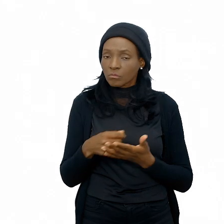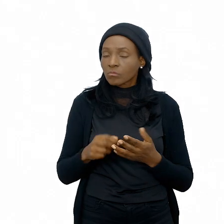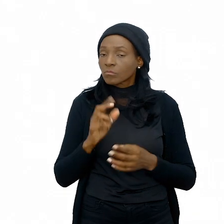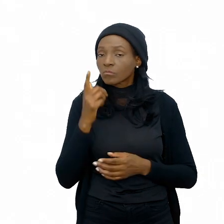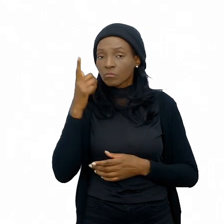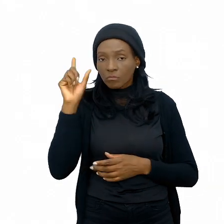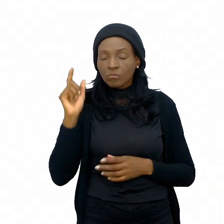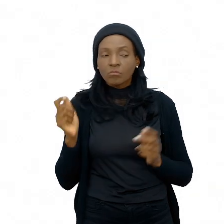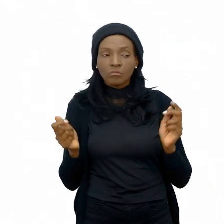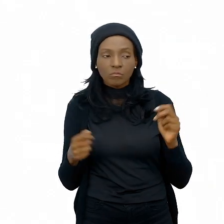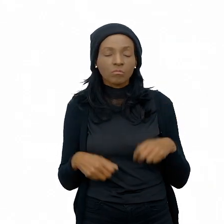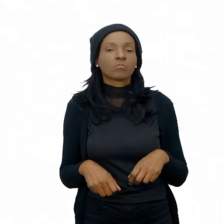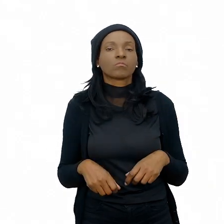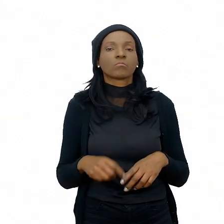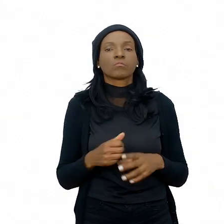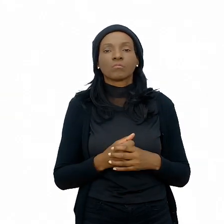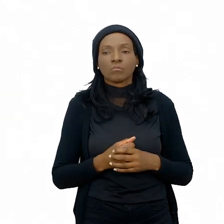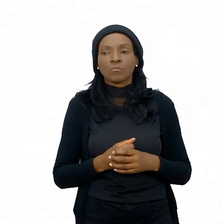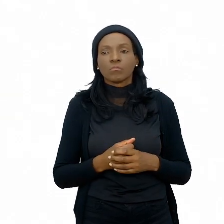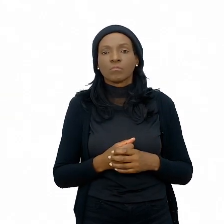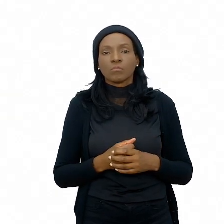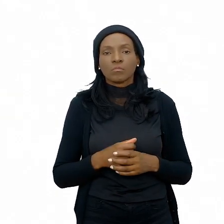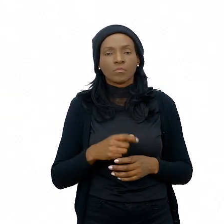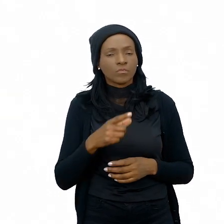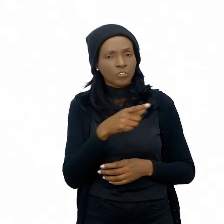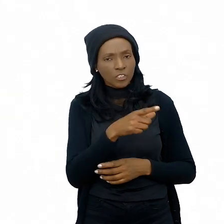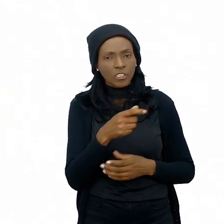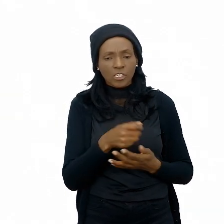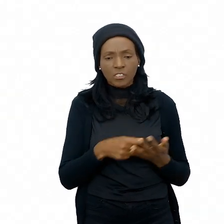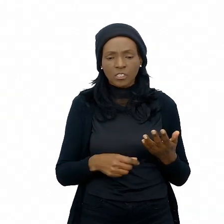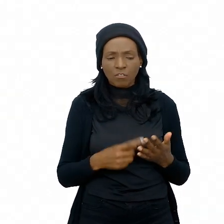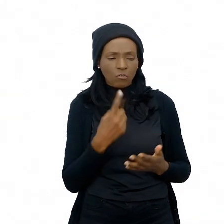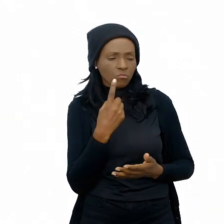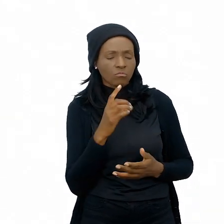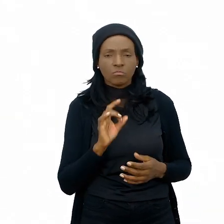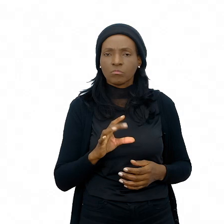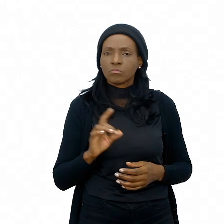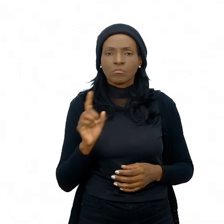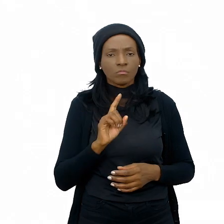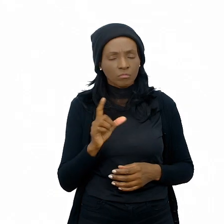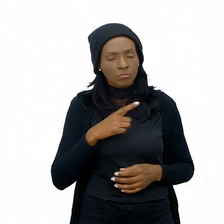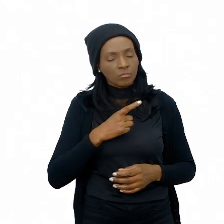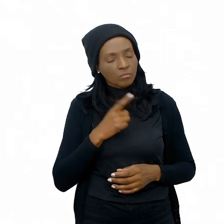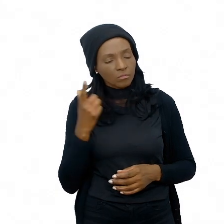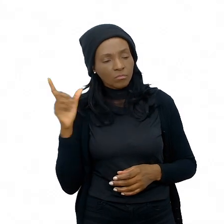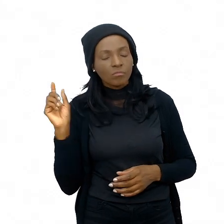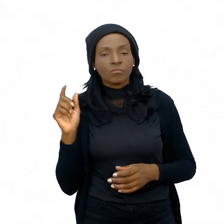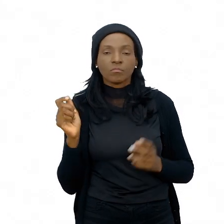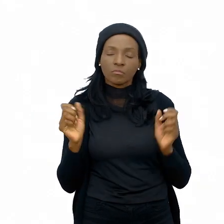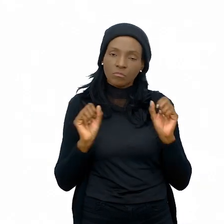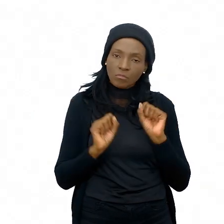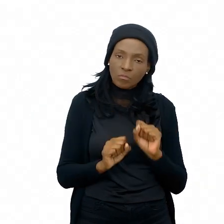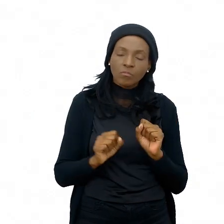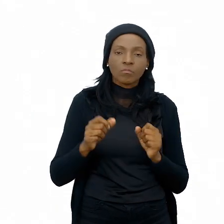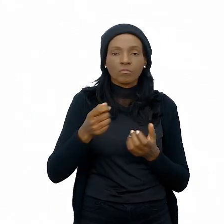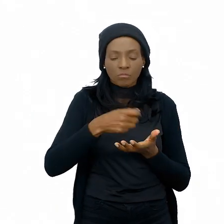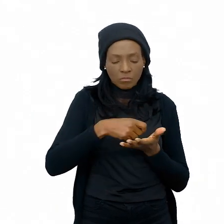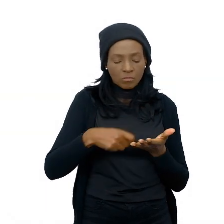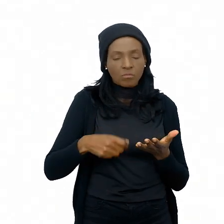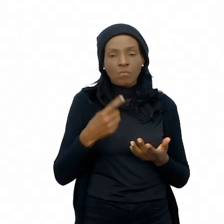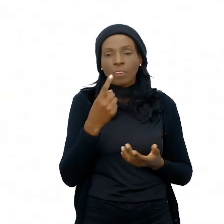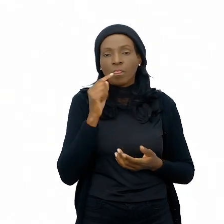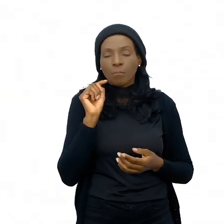a única quando a criança se apoia na fala, a depender do que ele já sabe sobre. Ele pode escrever